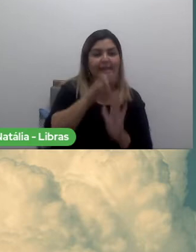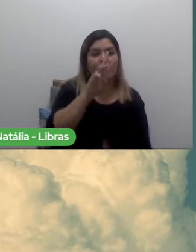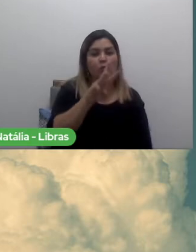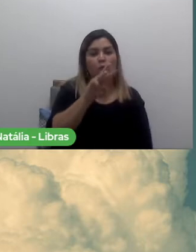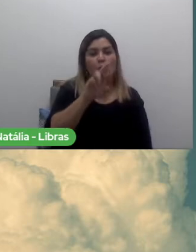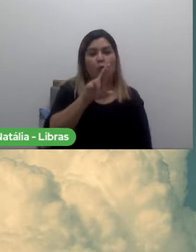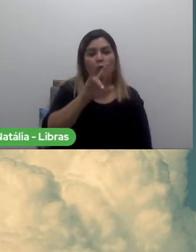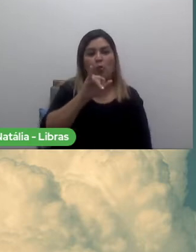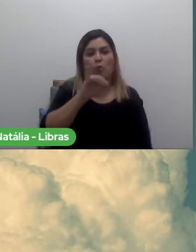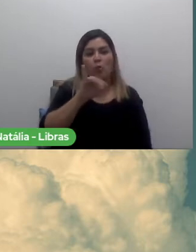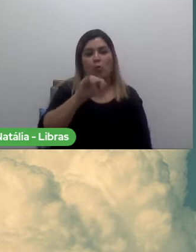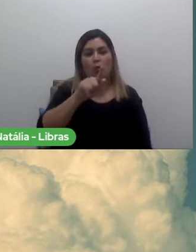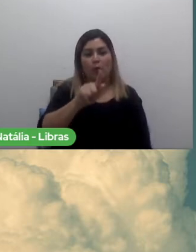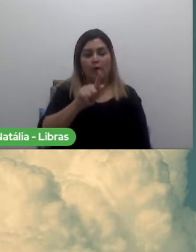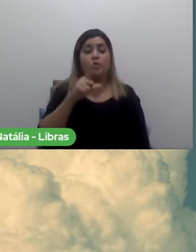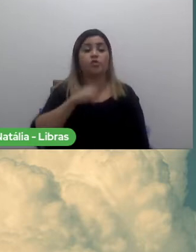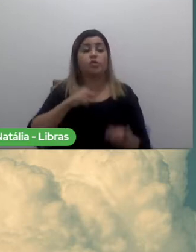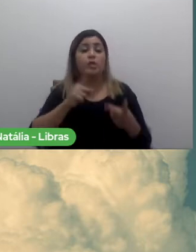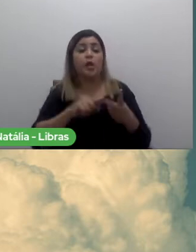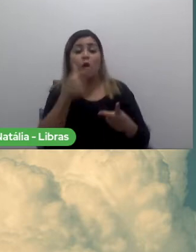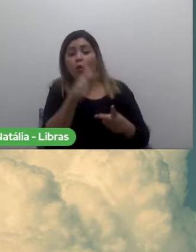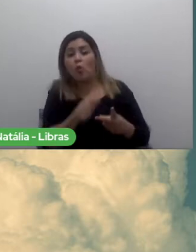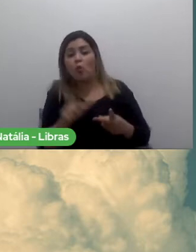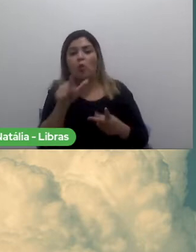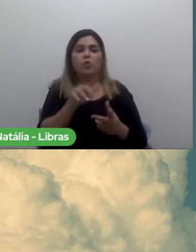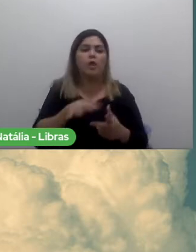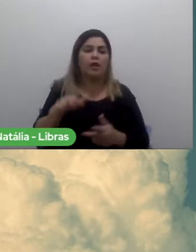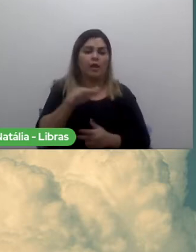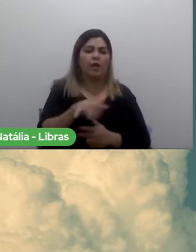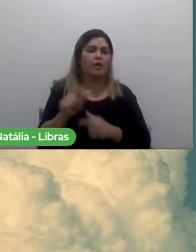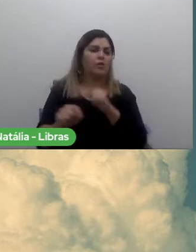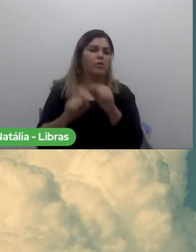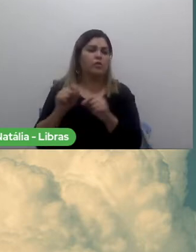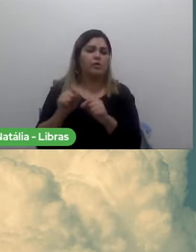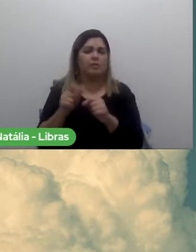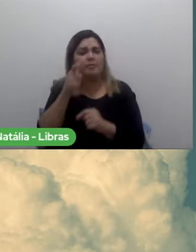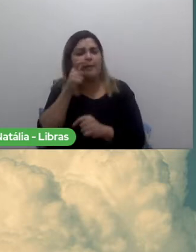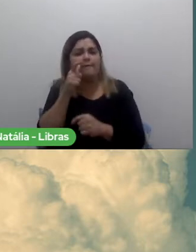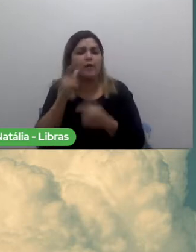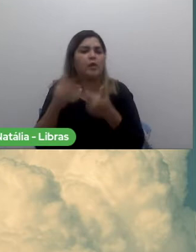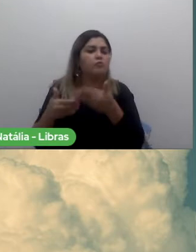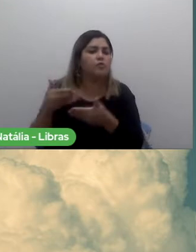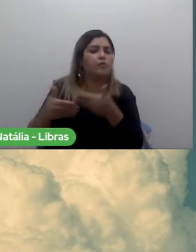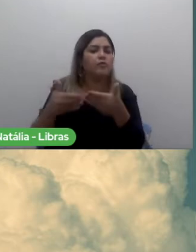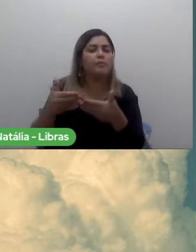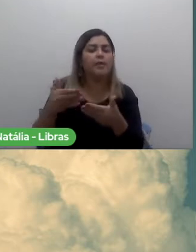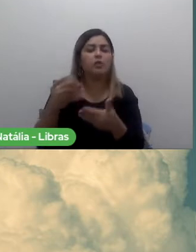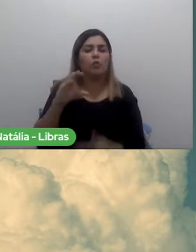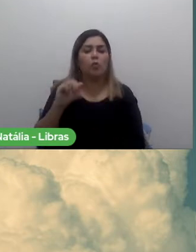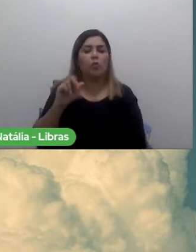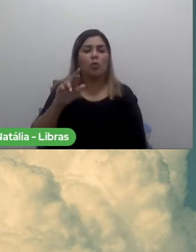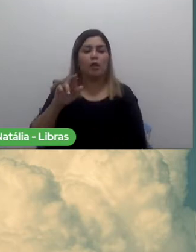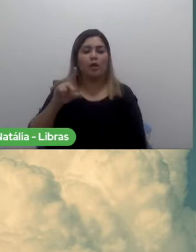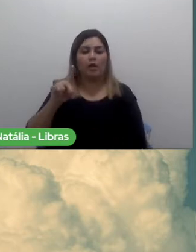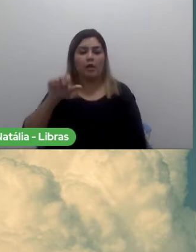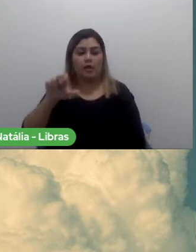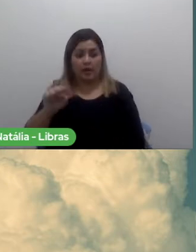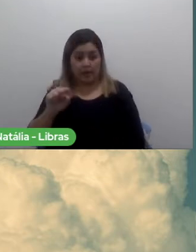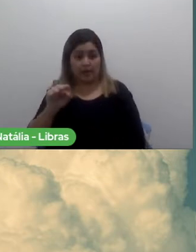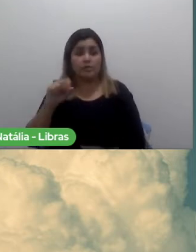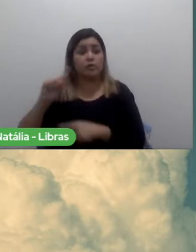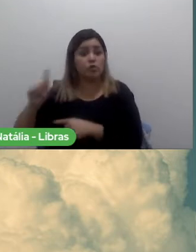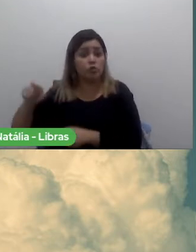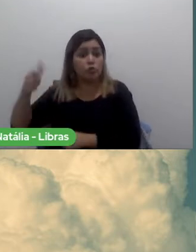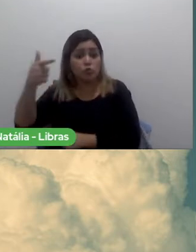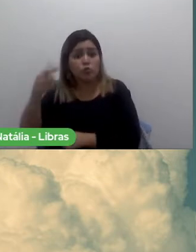tá? E tinha uma outra que era para um fluxo específico de publicação de outros projetos e tudo.